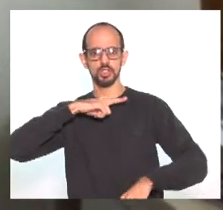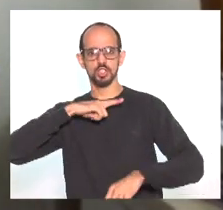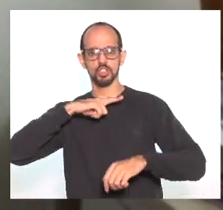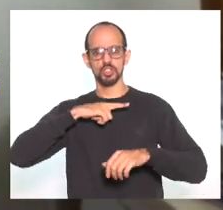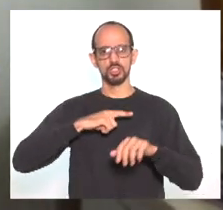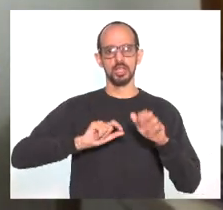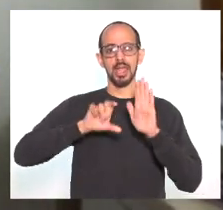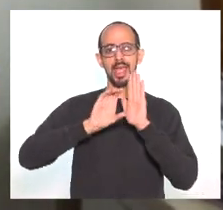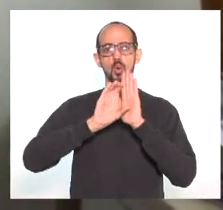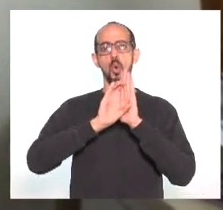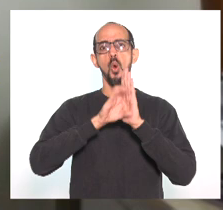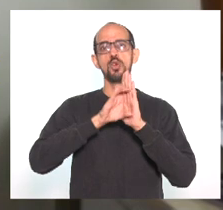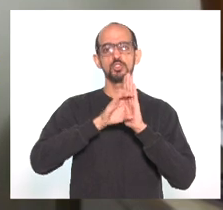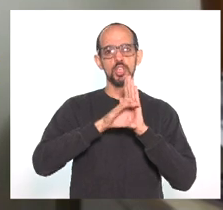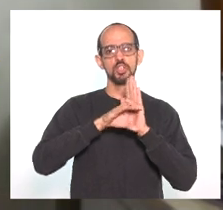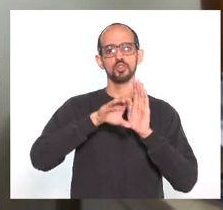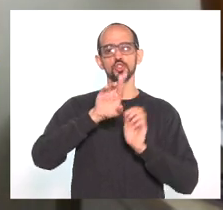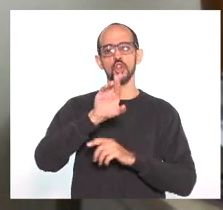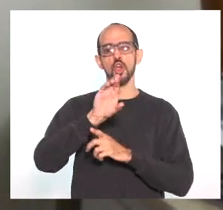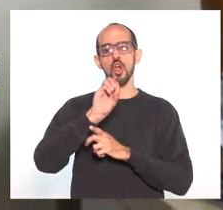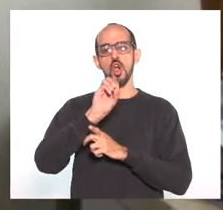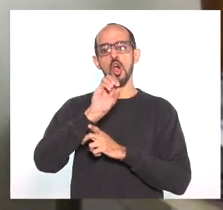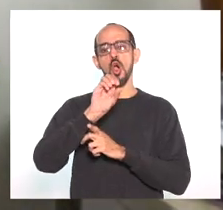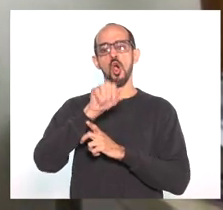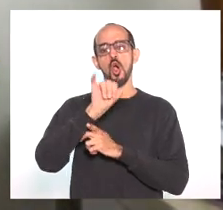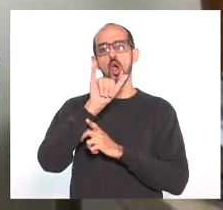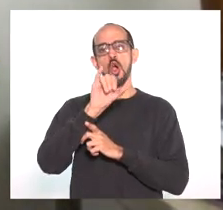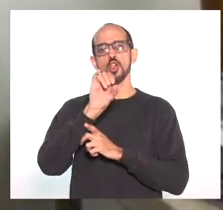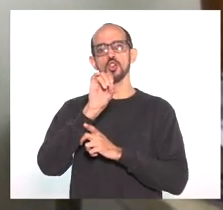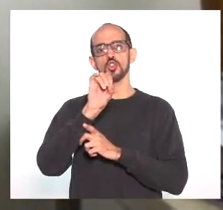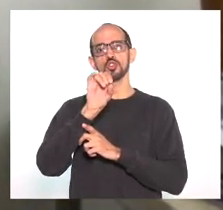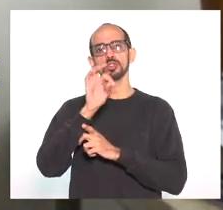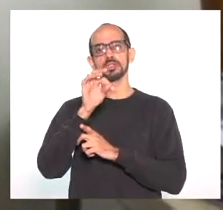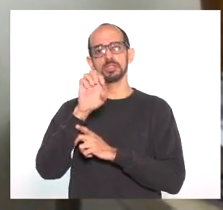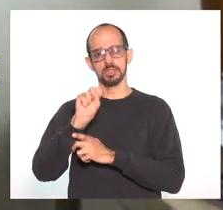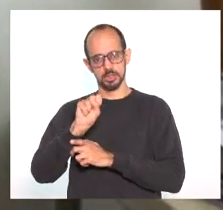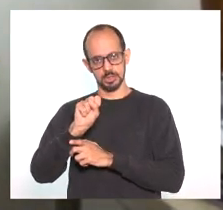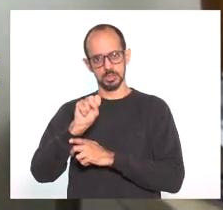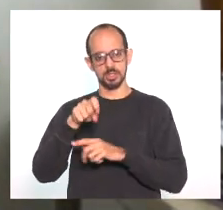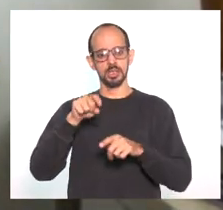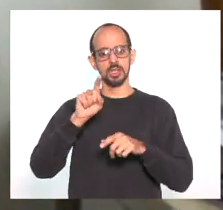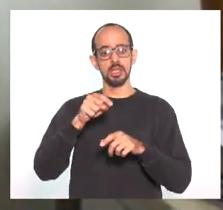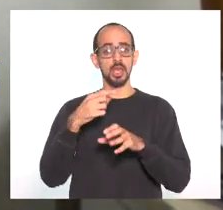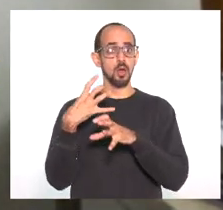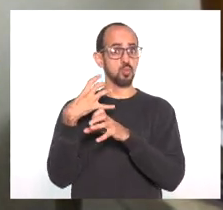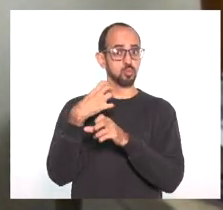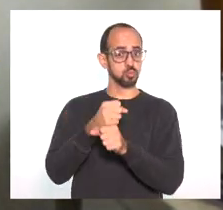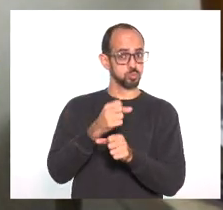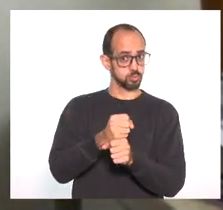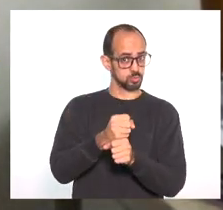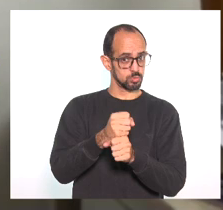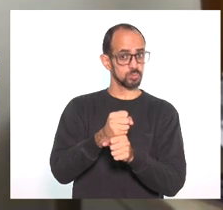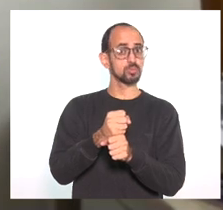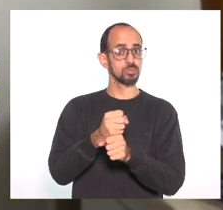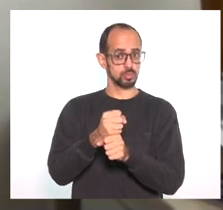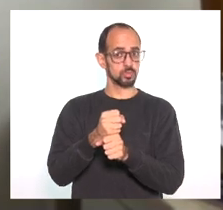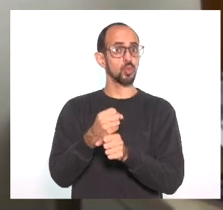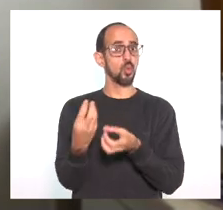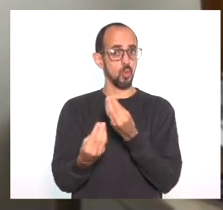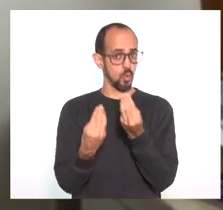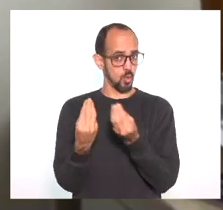fórmula de cálculo, e são bastante folhas para fazer toda